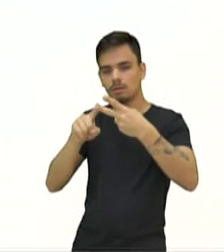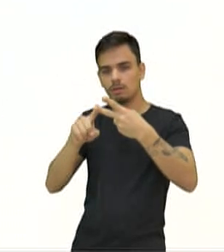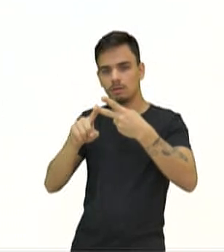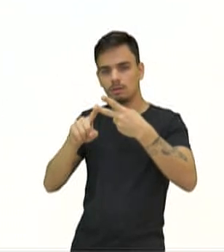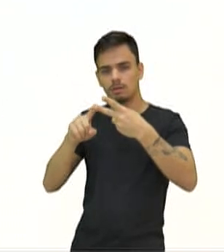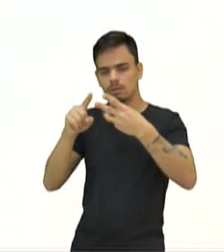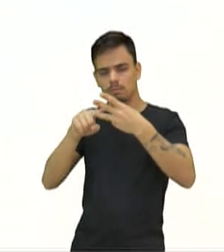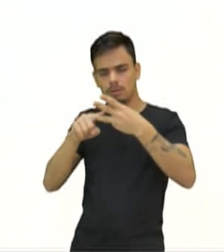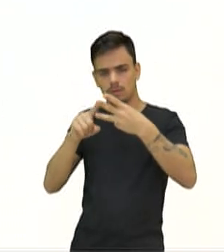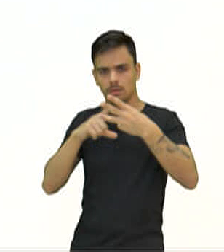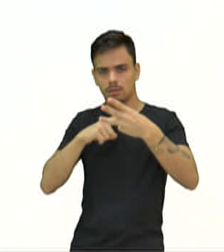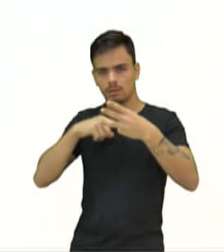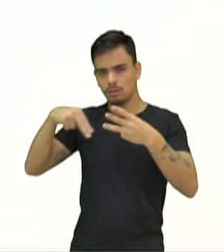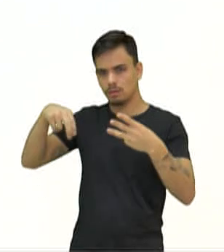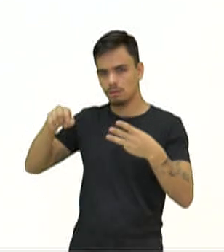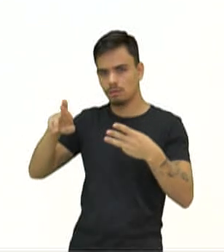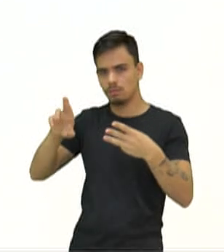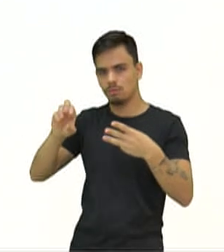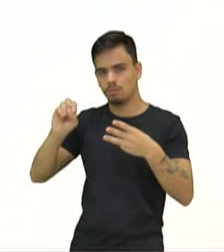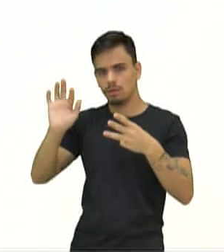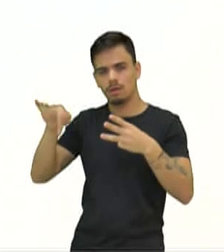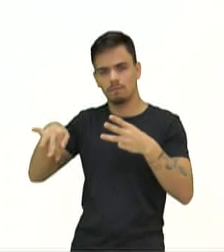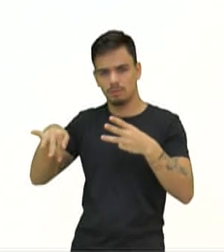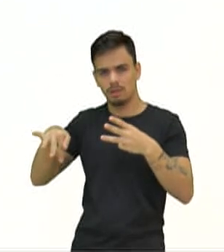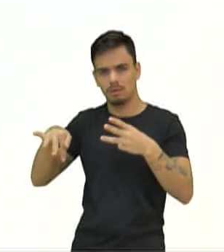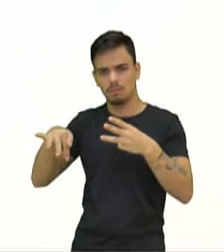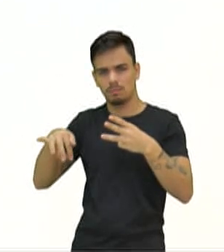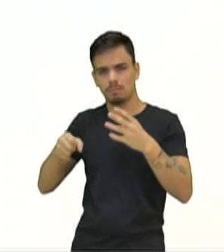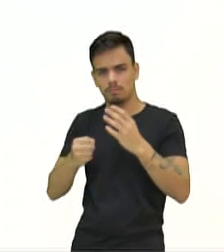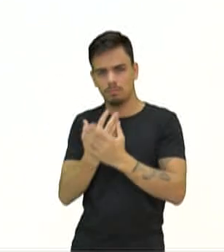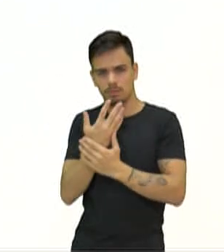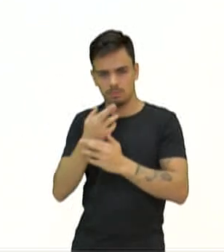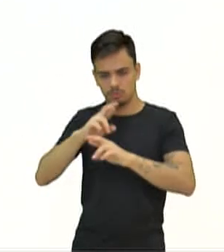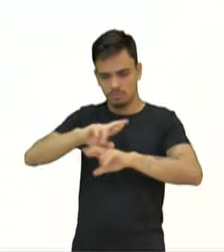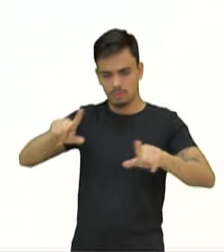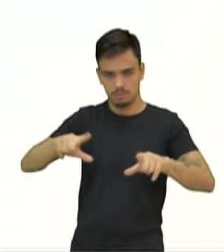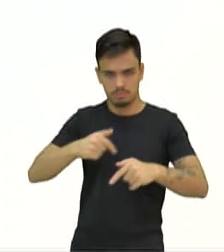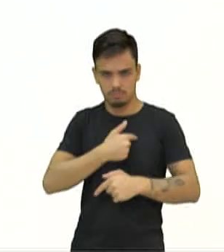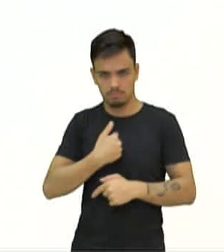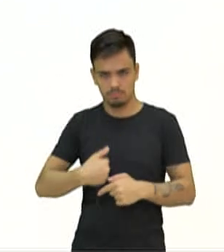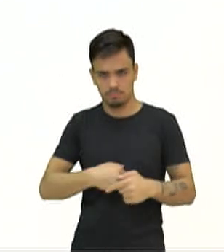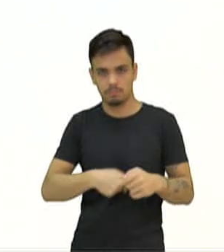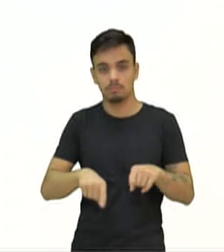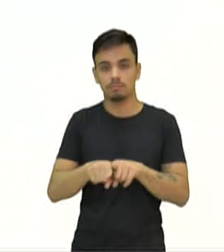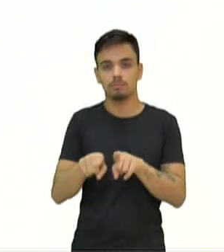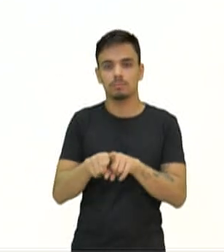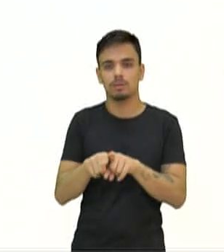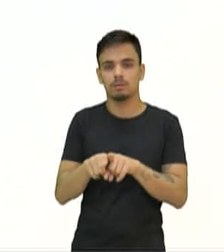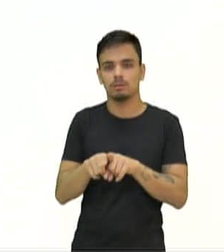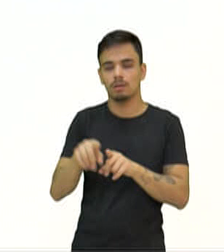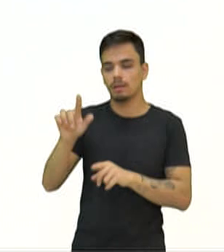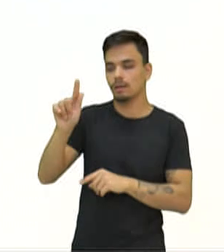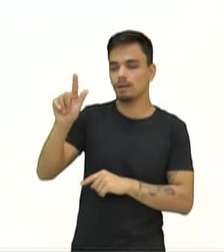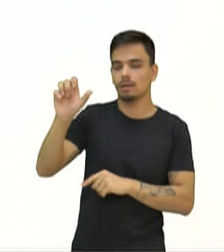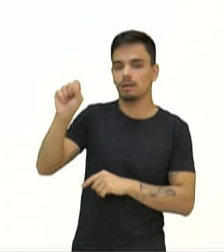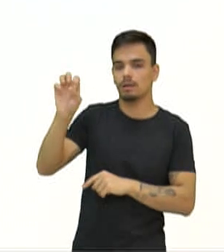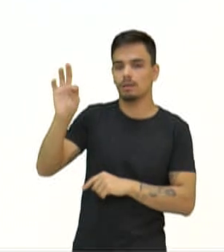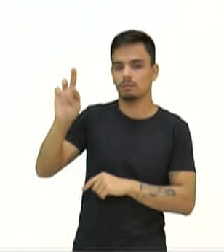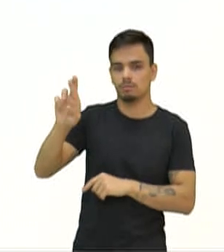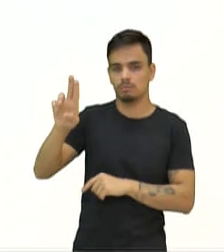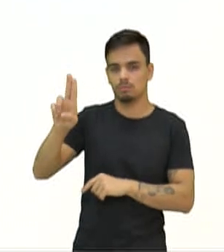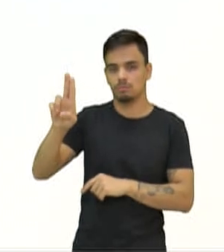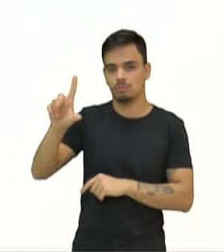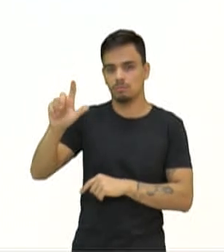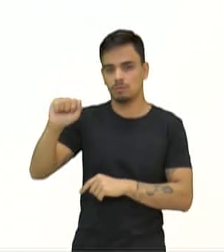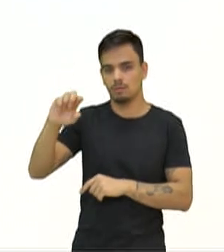gástrula, a terceira, e a neurula, aquela final que faz a fase lá de diferenciação dos órgãos. Na fase de gastrulação, ou seja, na